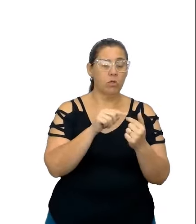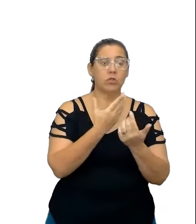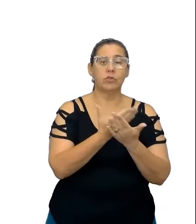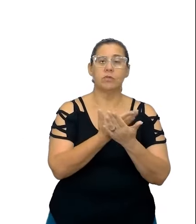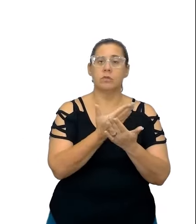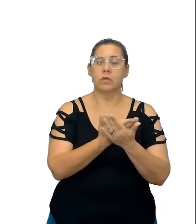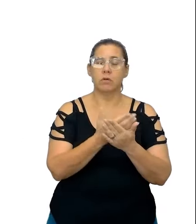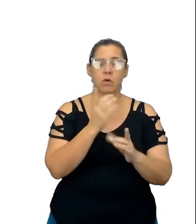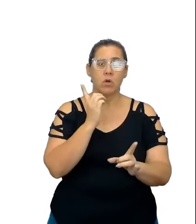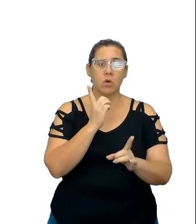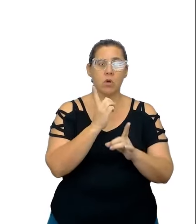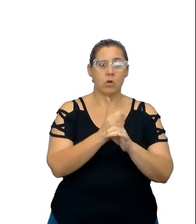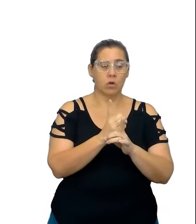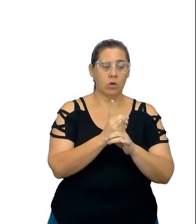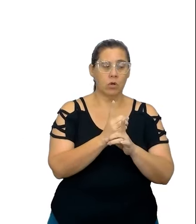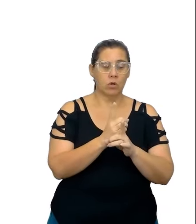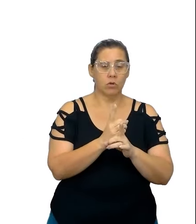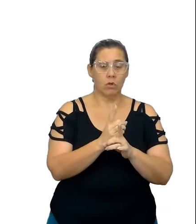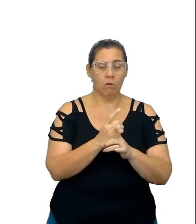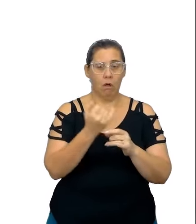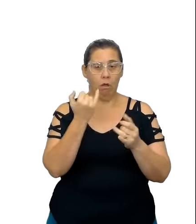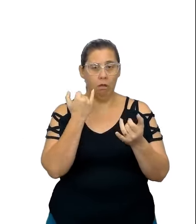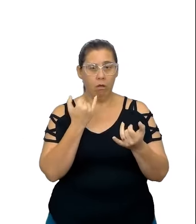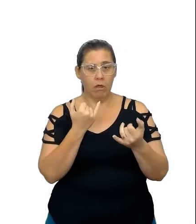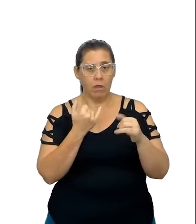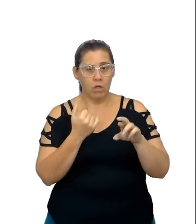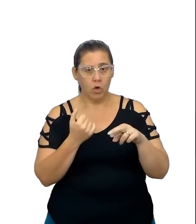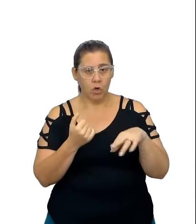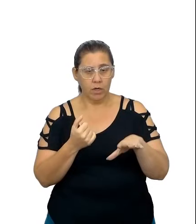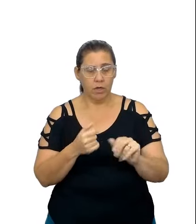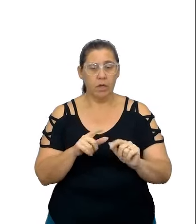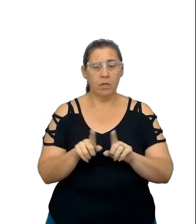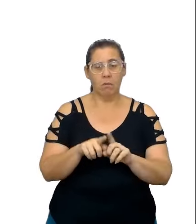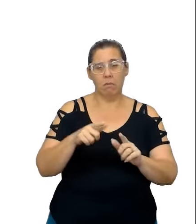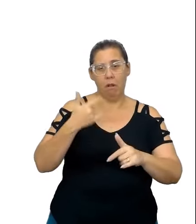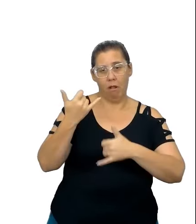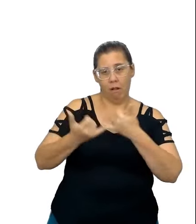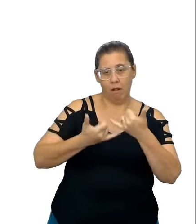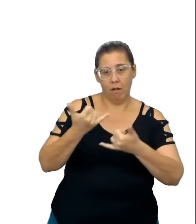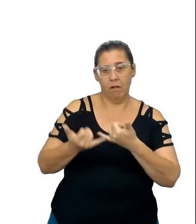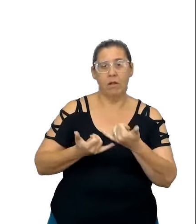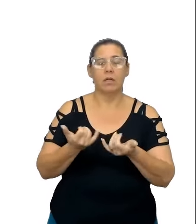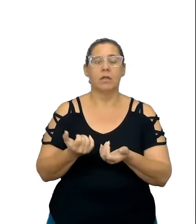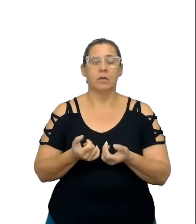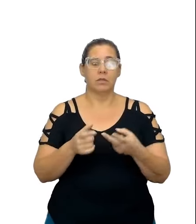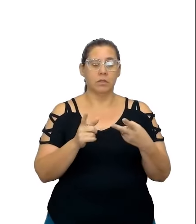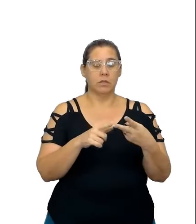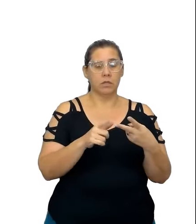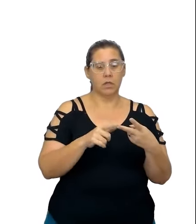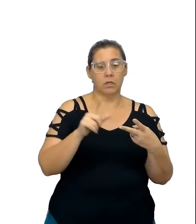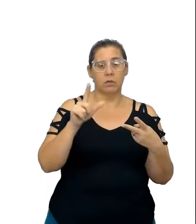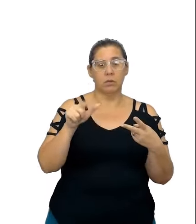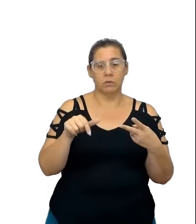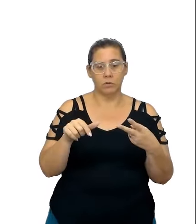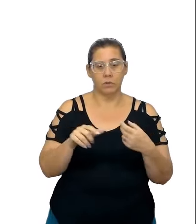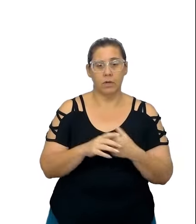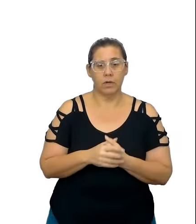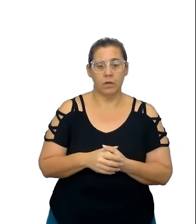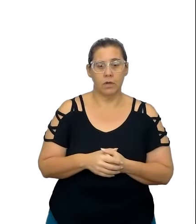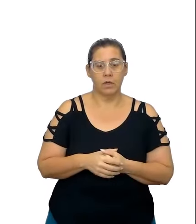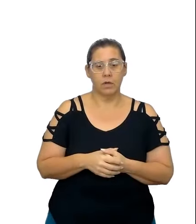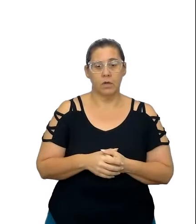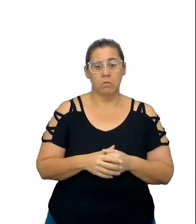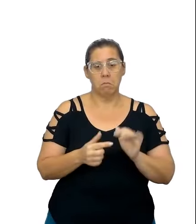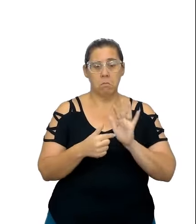aula: identificar efeitos de ironia, de humor, no gênero textual meme. Segundo objetivo, segundo momento do objetivo é